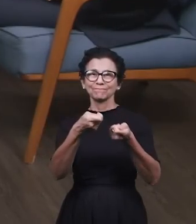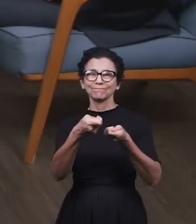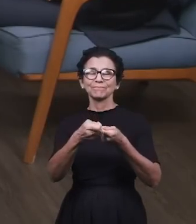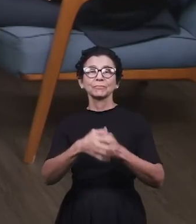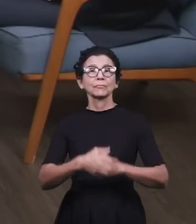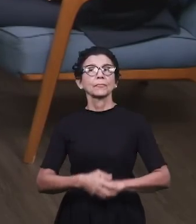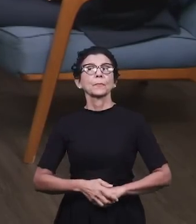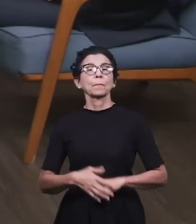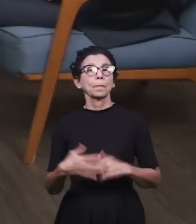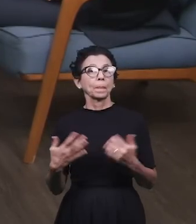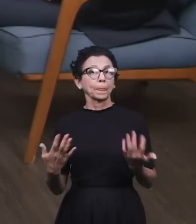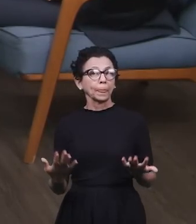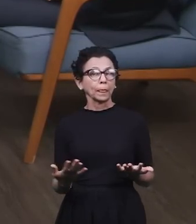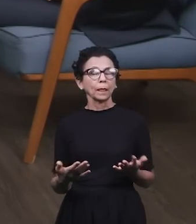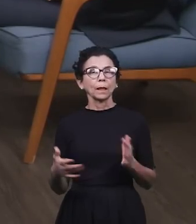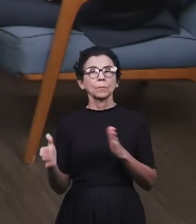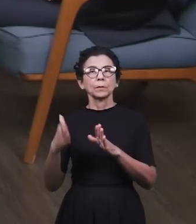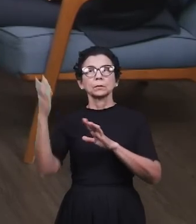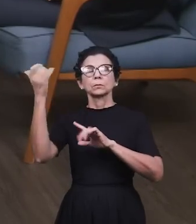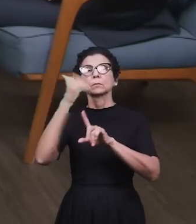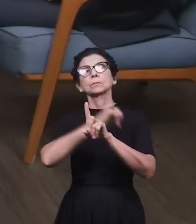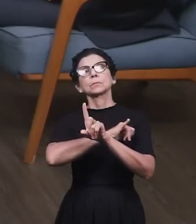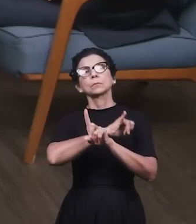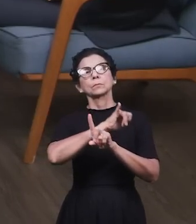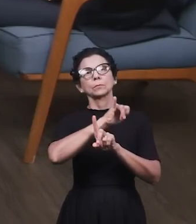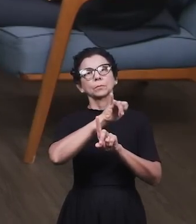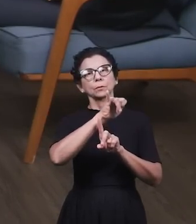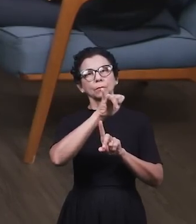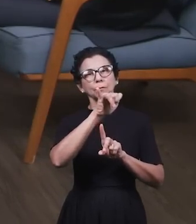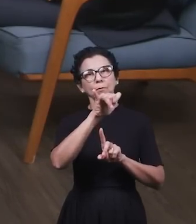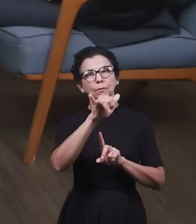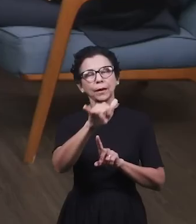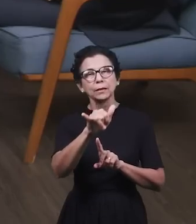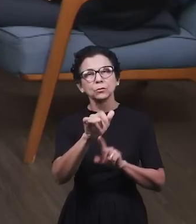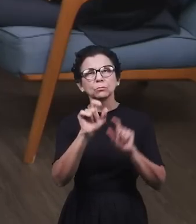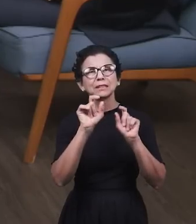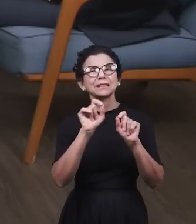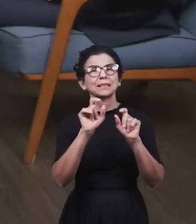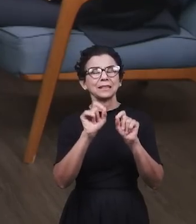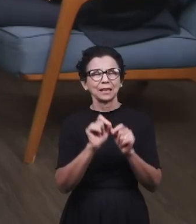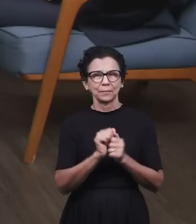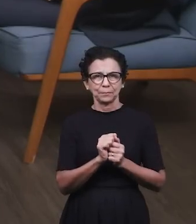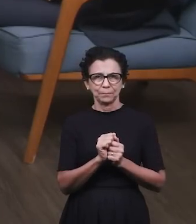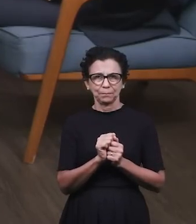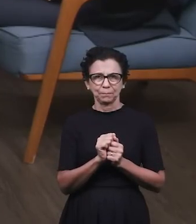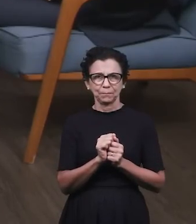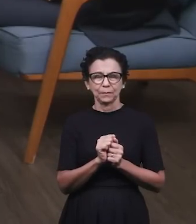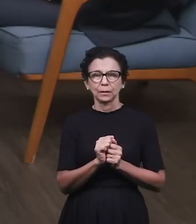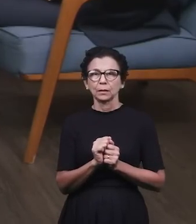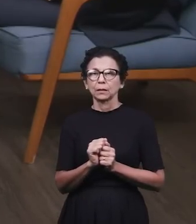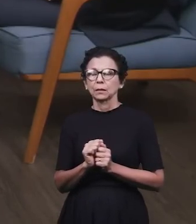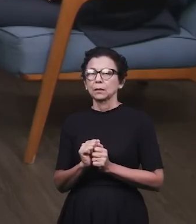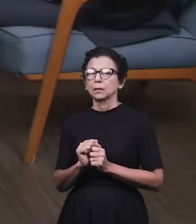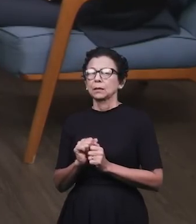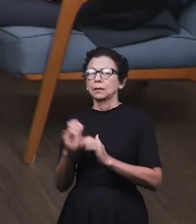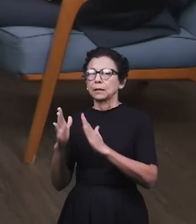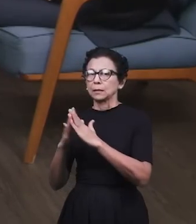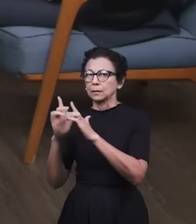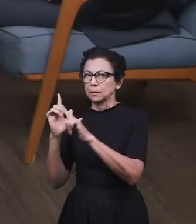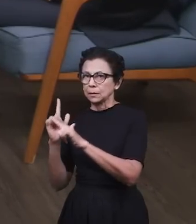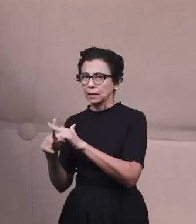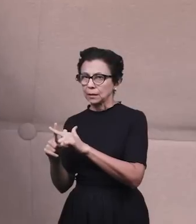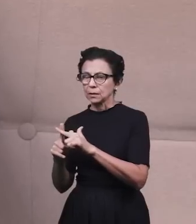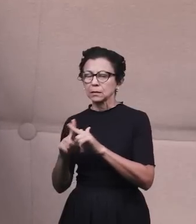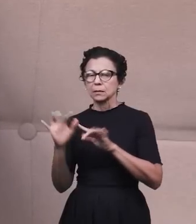momento profético que nós vivemos, que é o preparo para o arrebatamento.